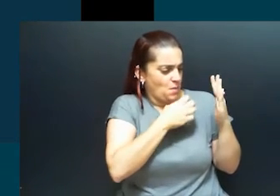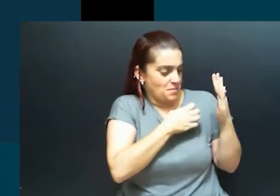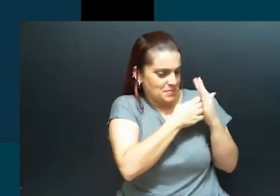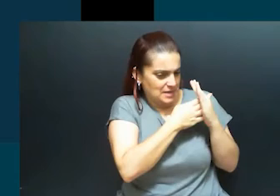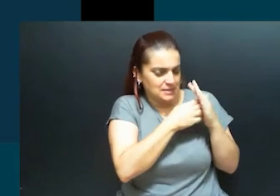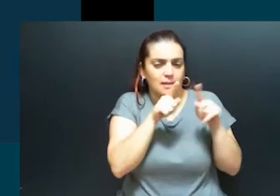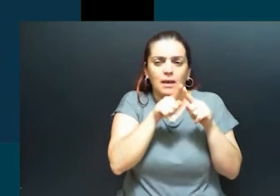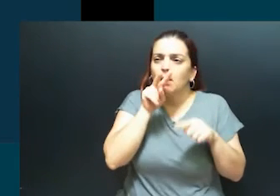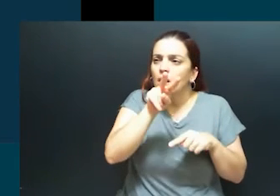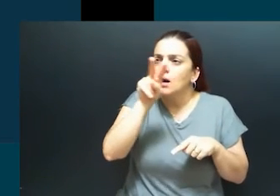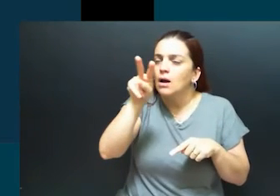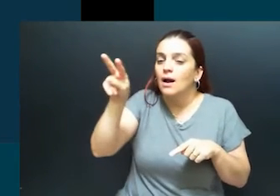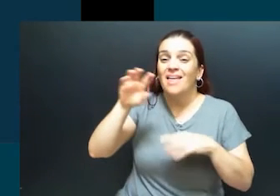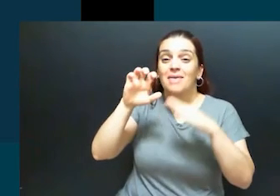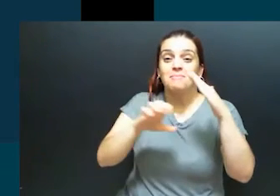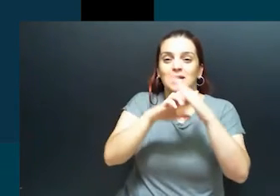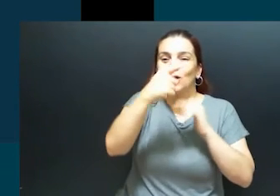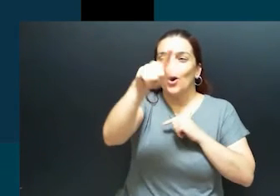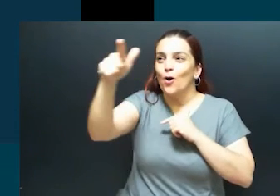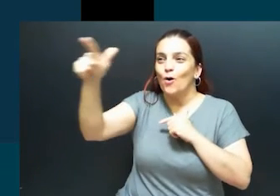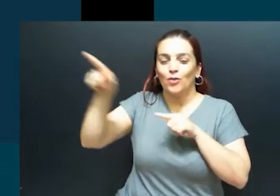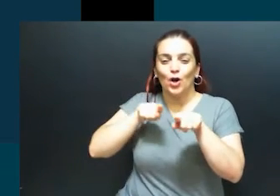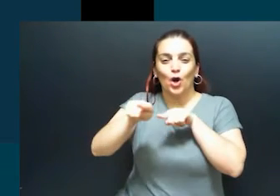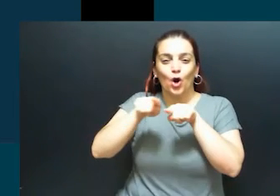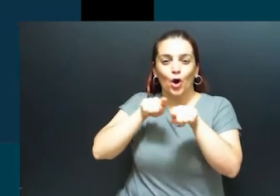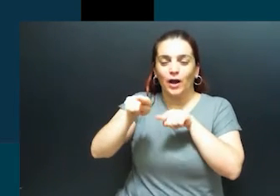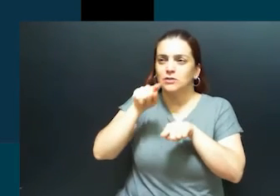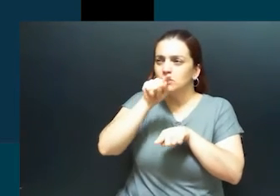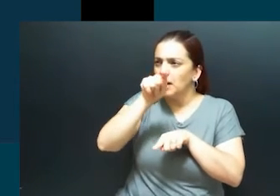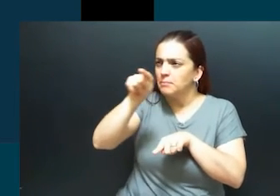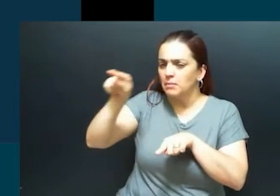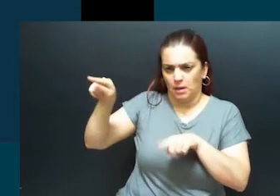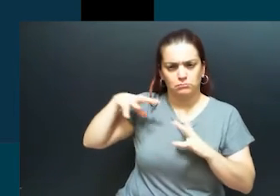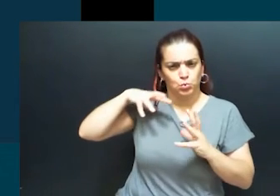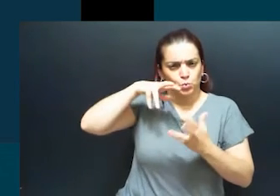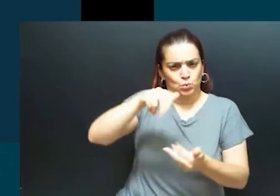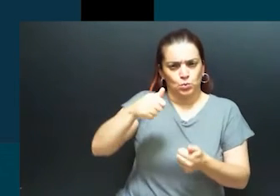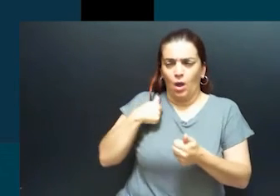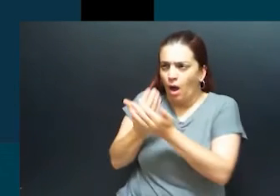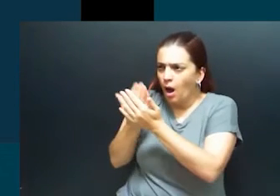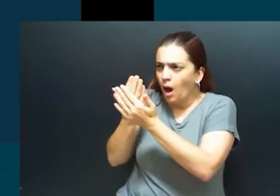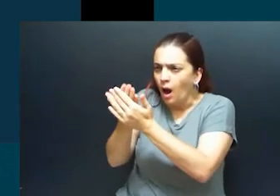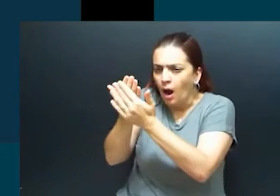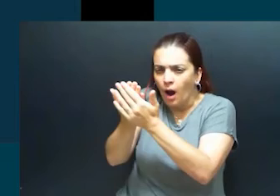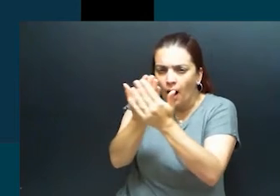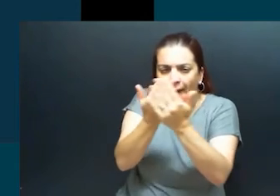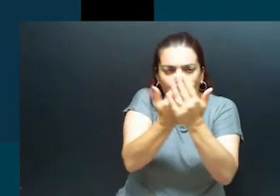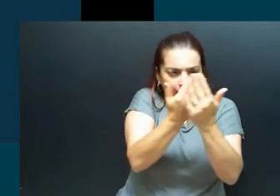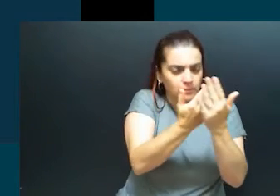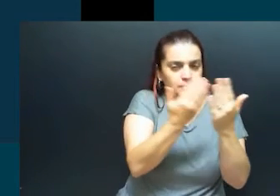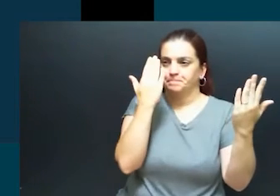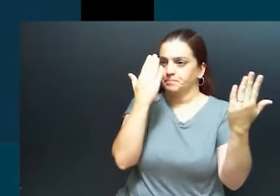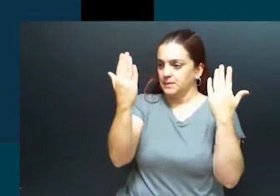de empresas concorrentes que tivessem ali domínio do mercado, e aí a nível global, sabe? E aí, com base nisso, fiz uma comparação,